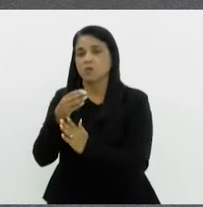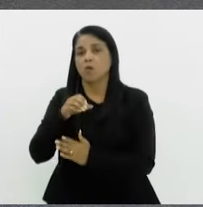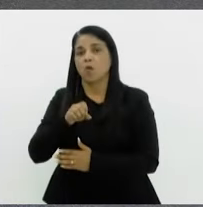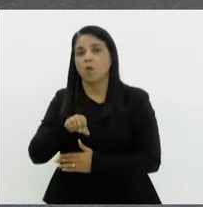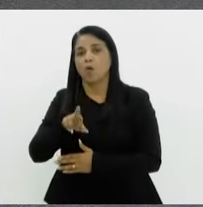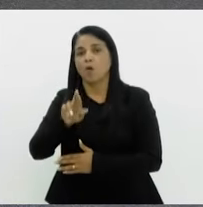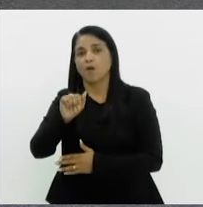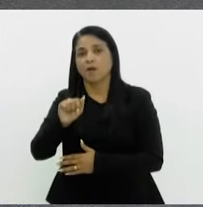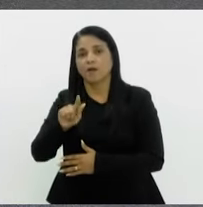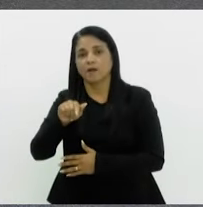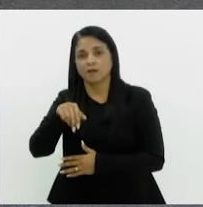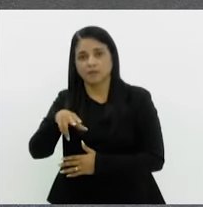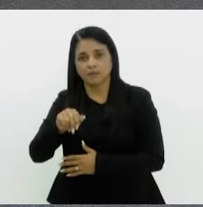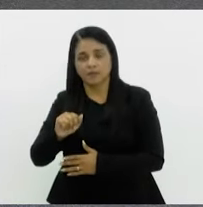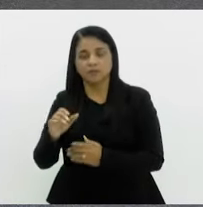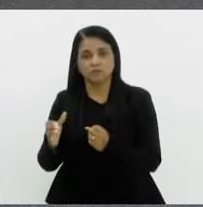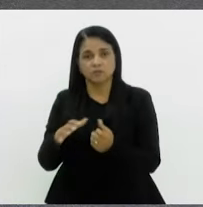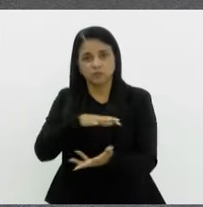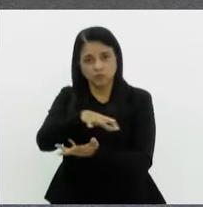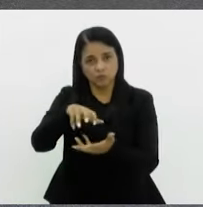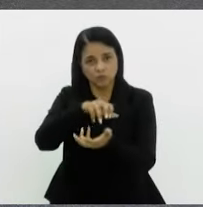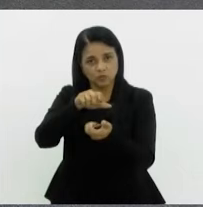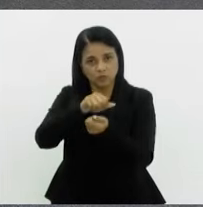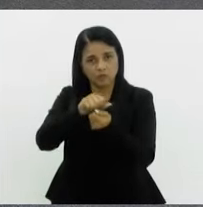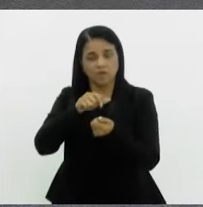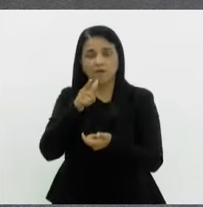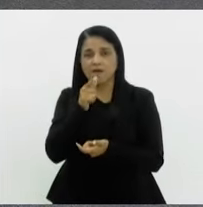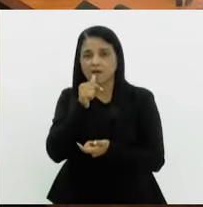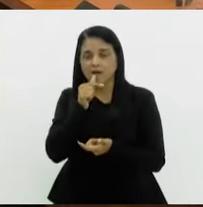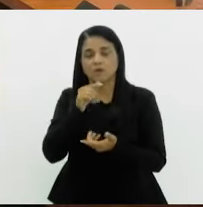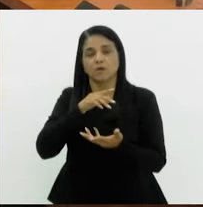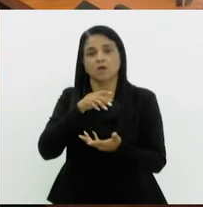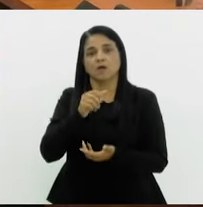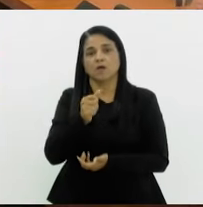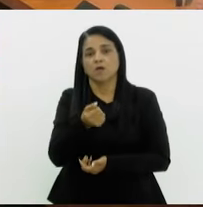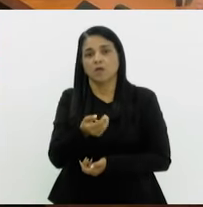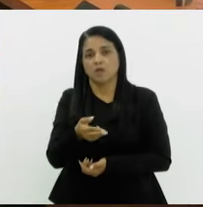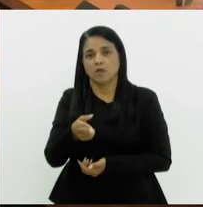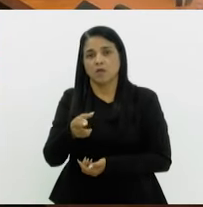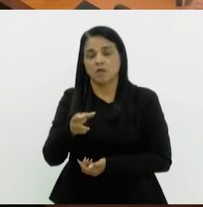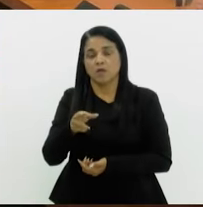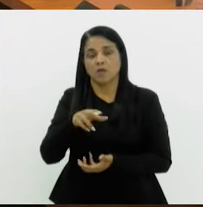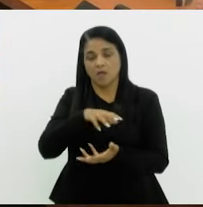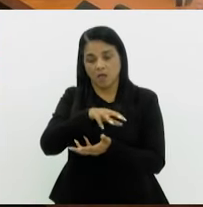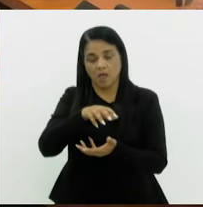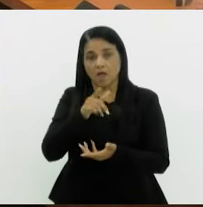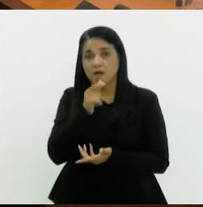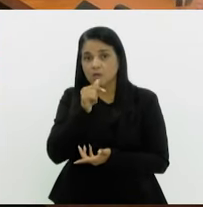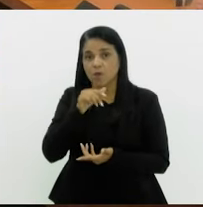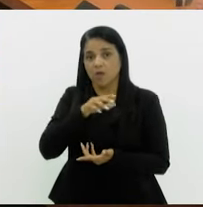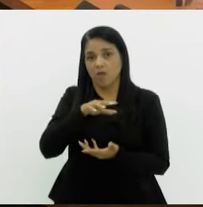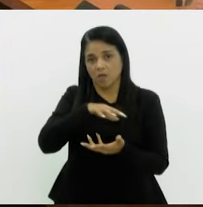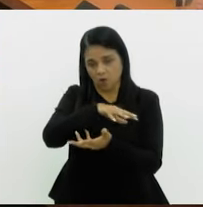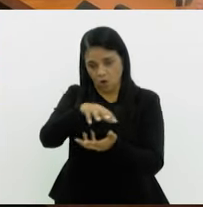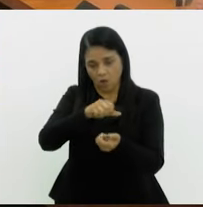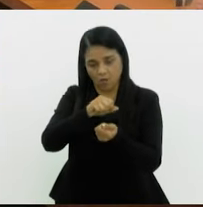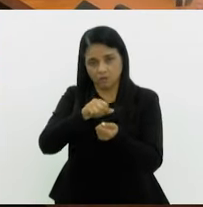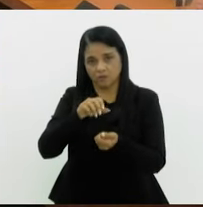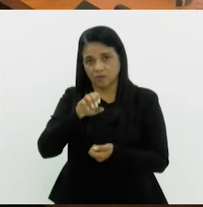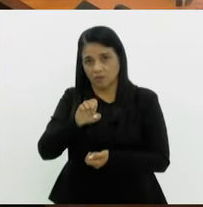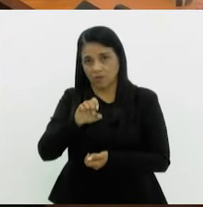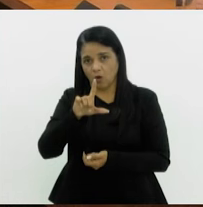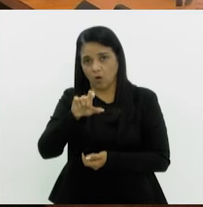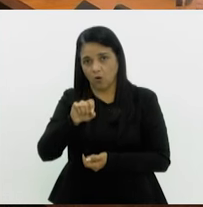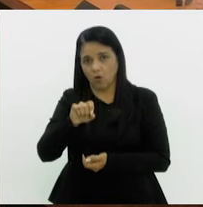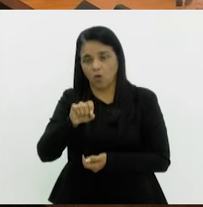orgânica, sustentável, agroecológica. O exemplo já citado aqui, inclusive pela deputada Dani, o MST hoje